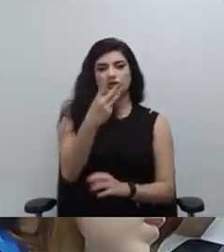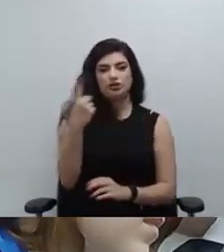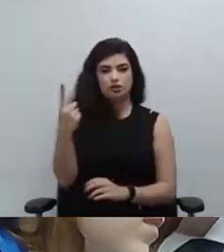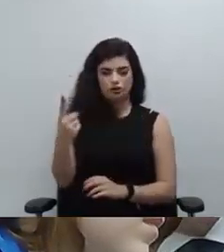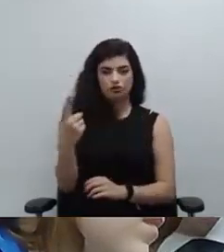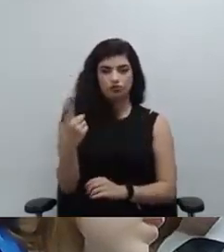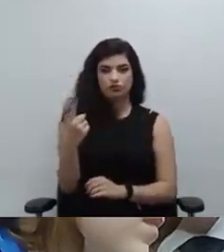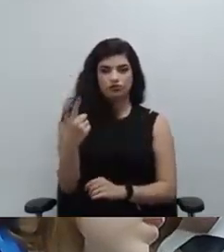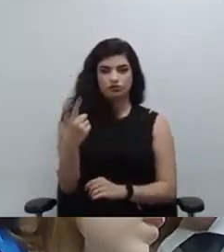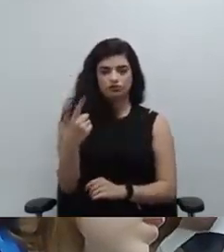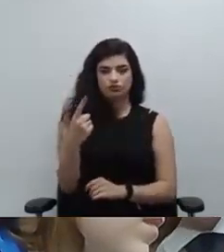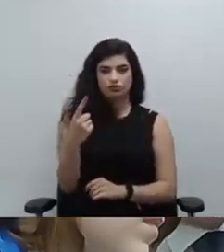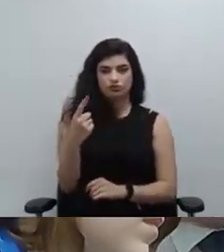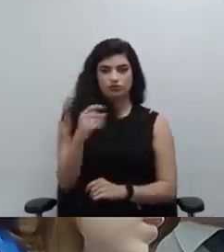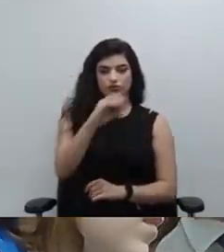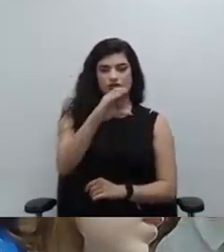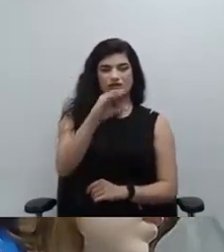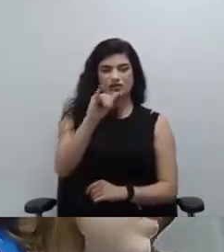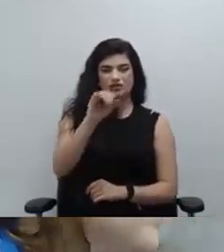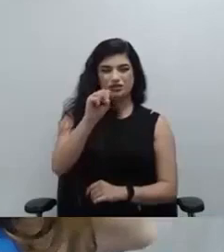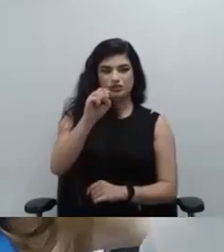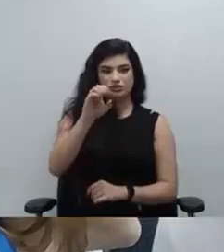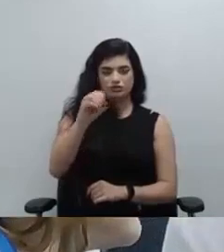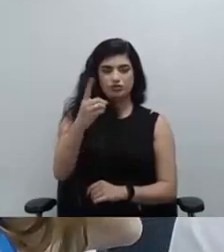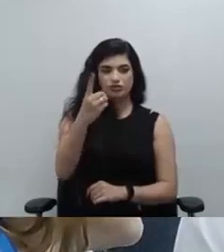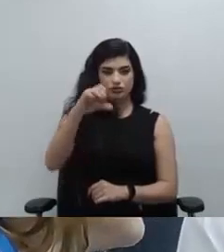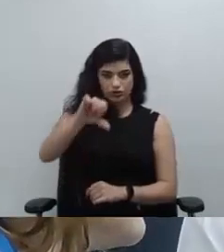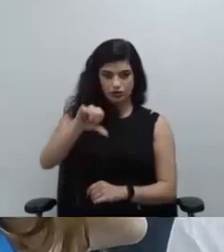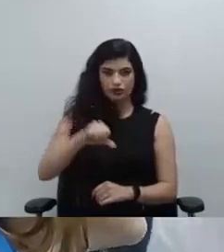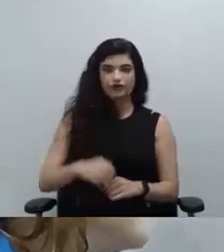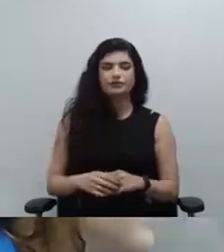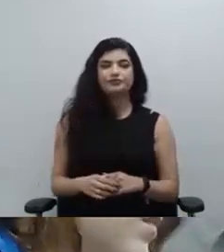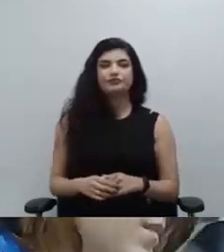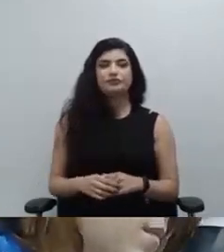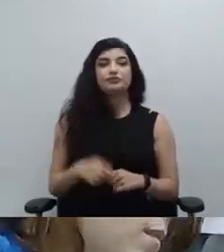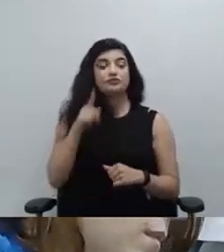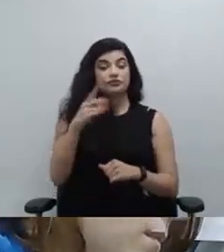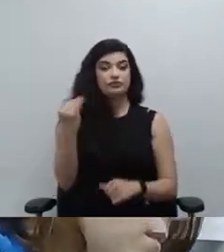inciso 19 da Lei Complementar 988. Como